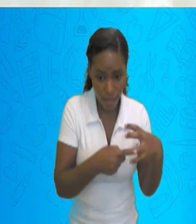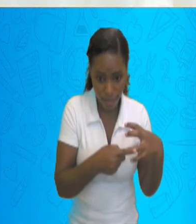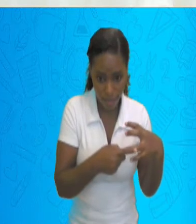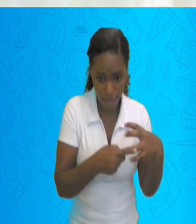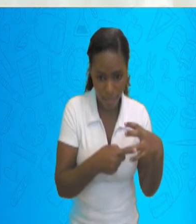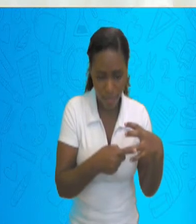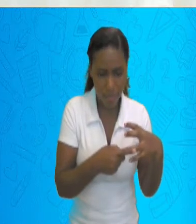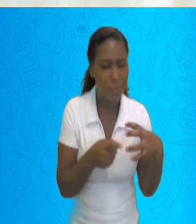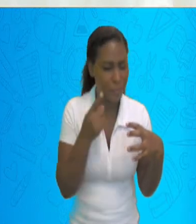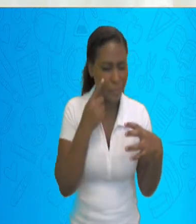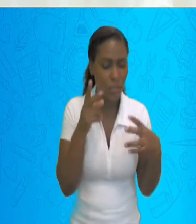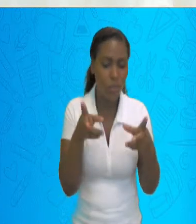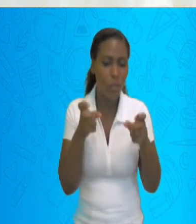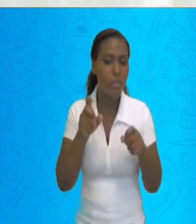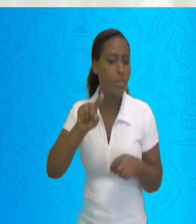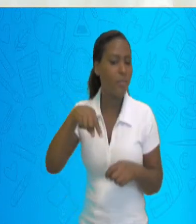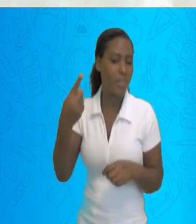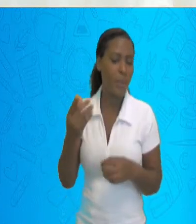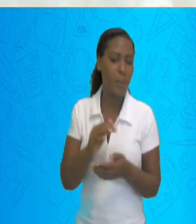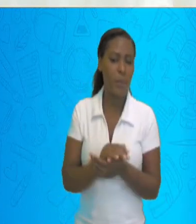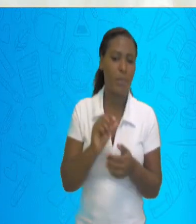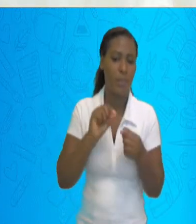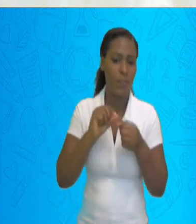mais bem feito, né, na verdade.